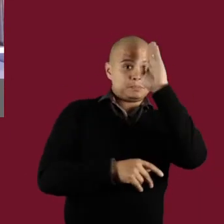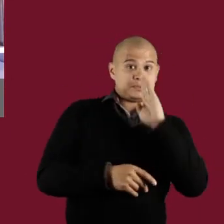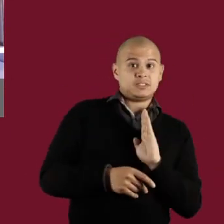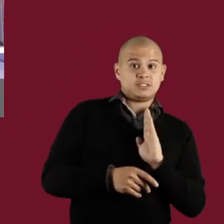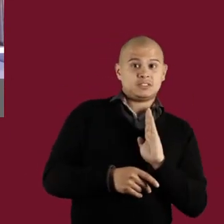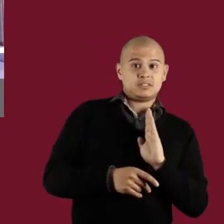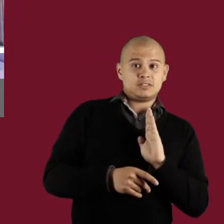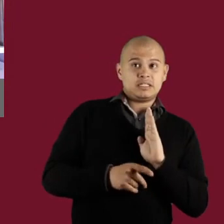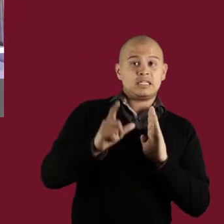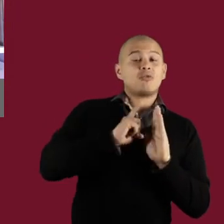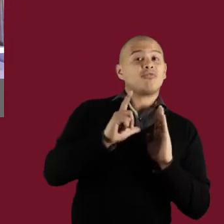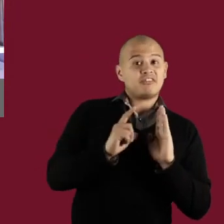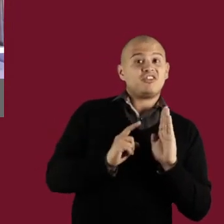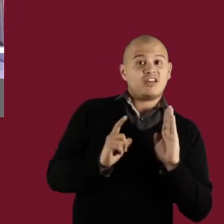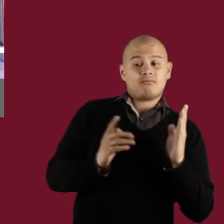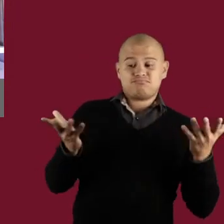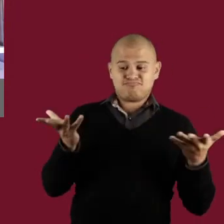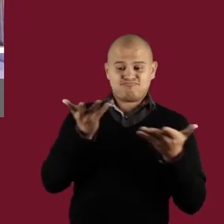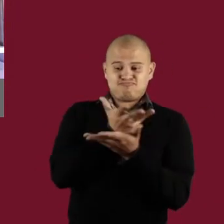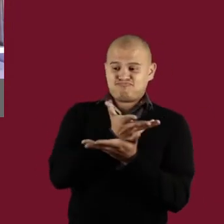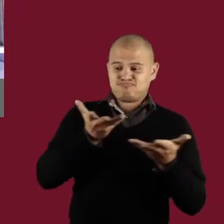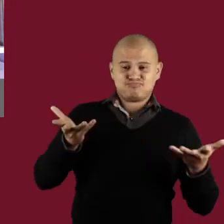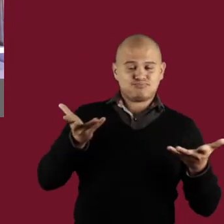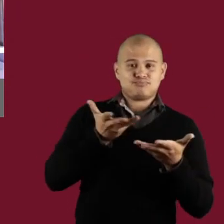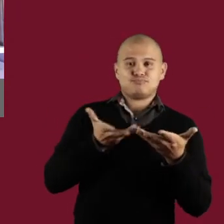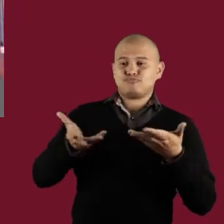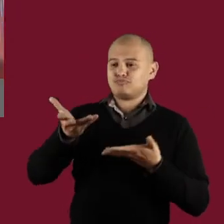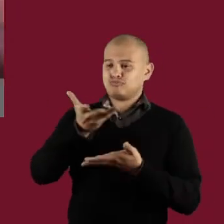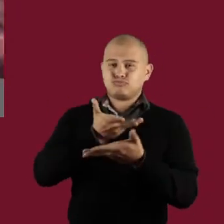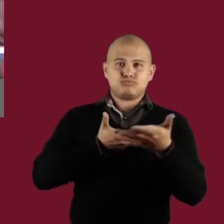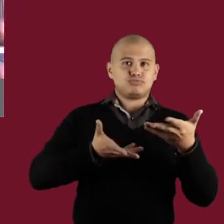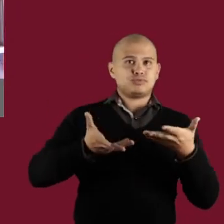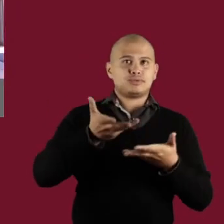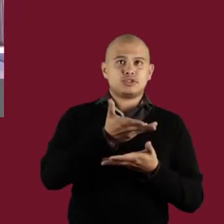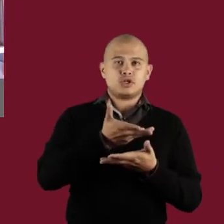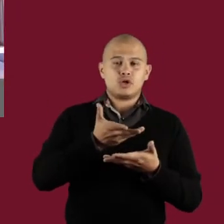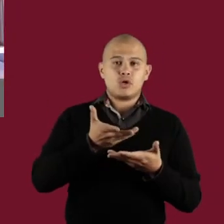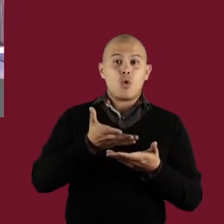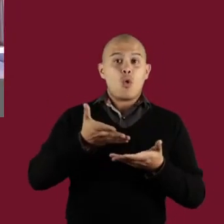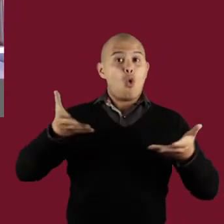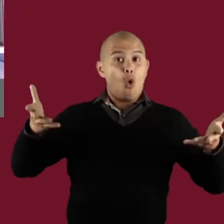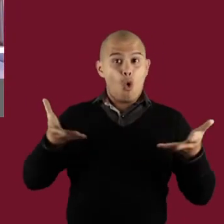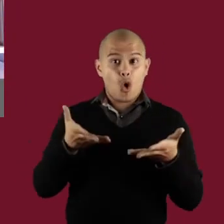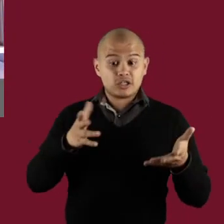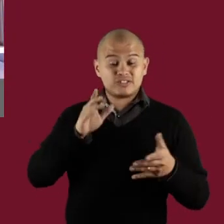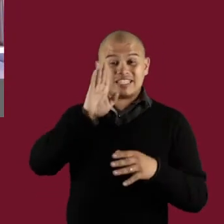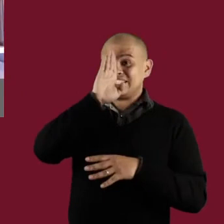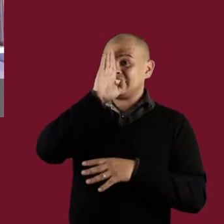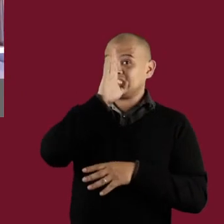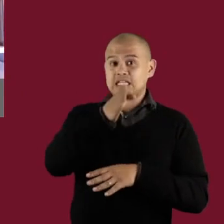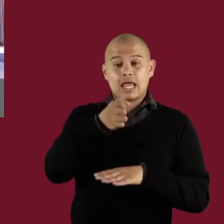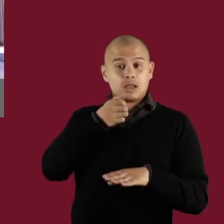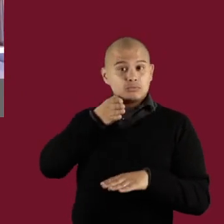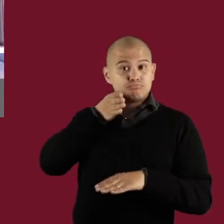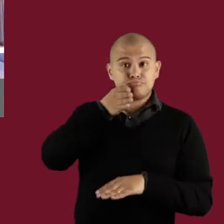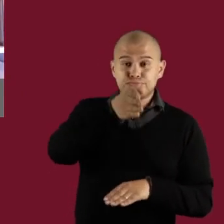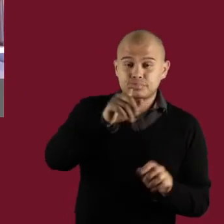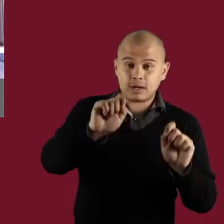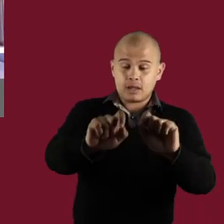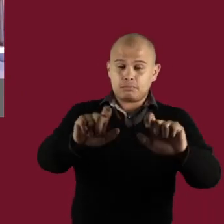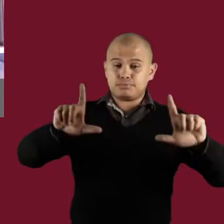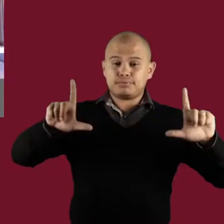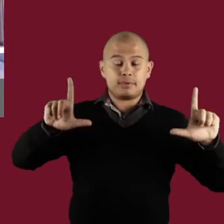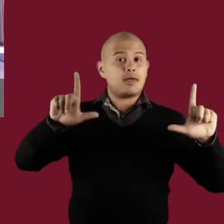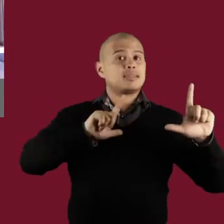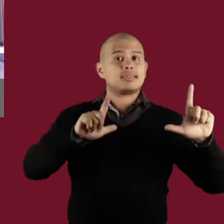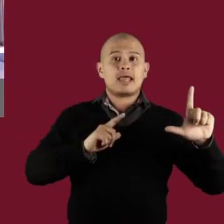de intercâmbio, nós tivemos a página que temos hoje. Você abre e encontra ali uma página com todas estas realidades refletidas, não